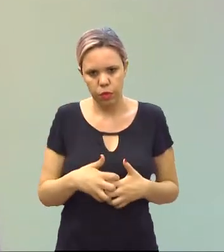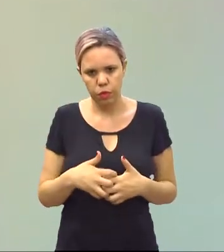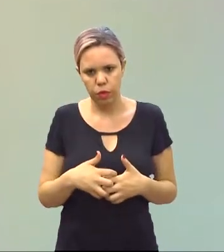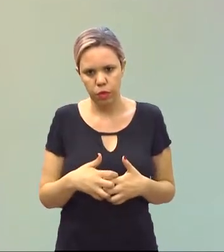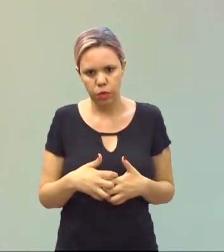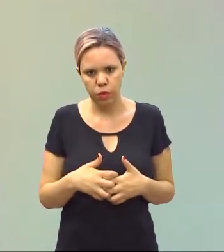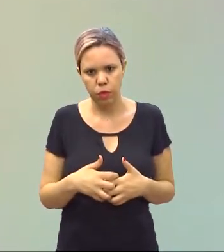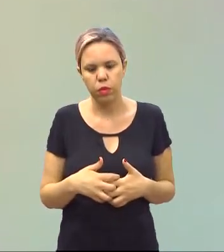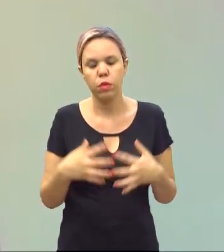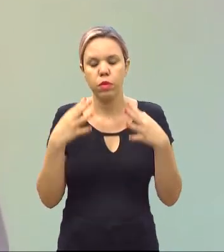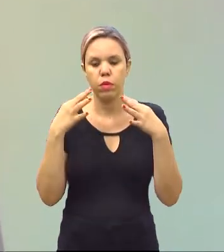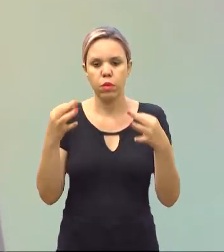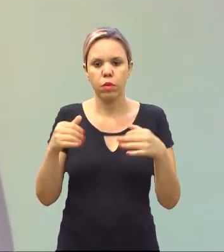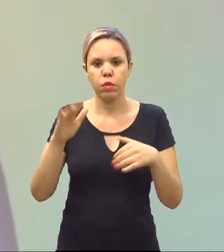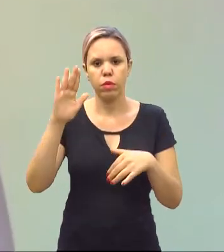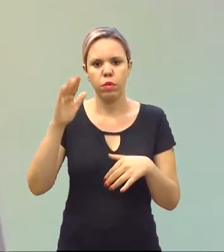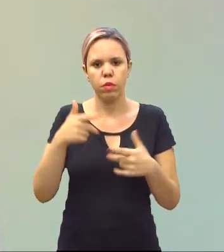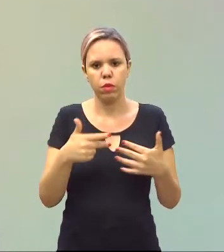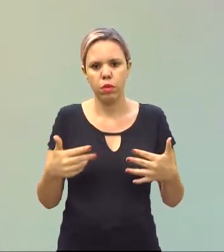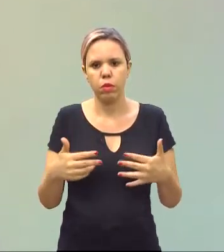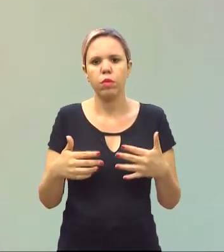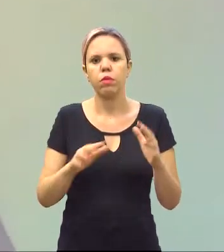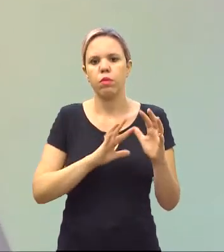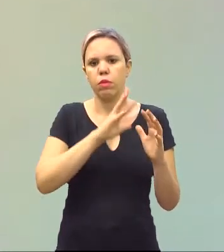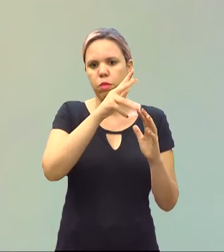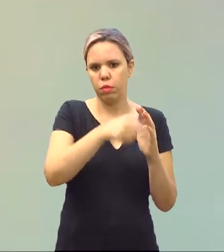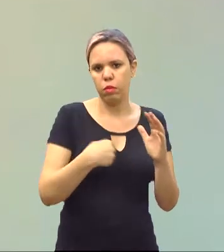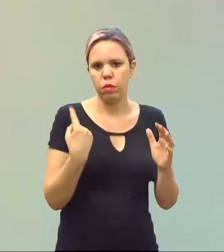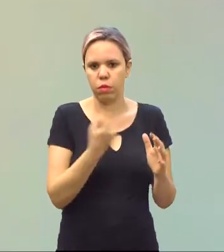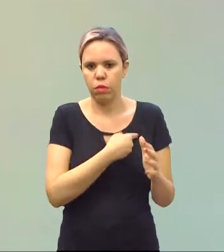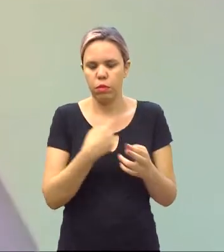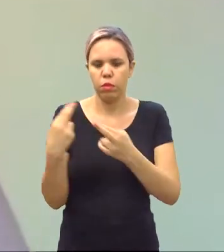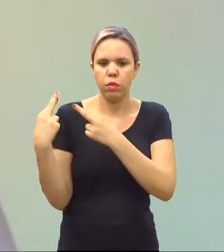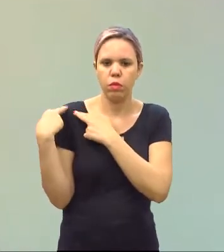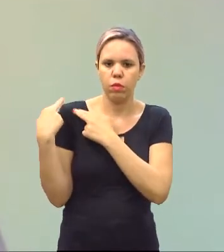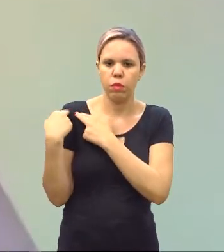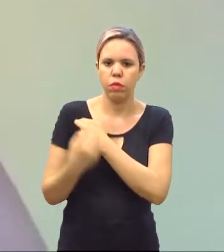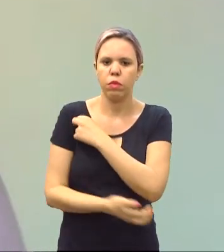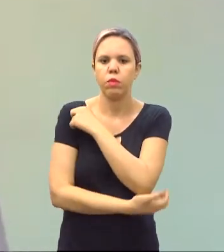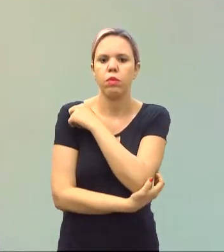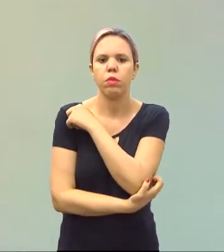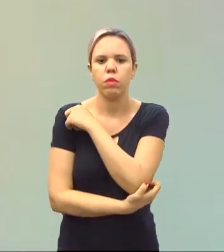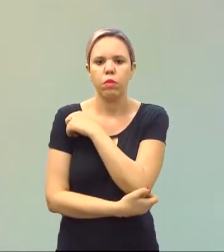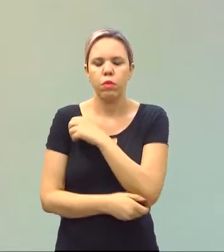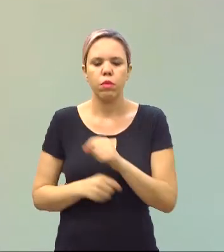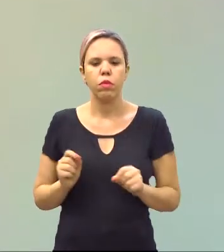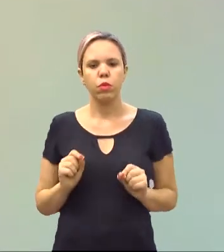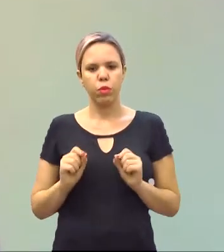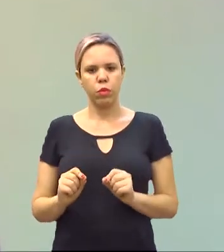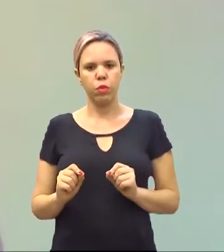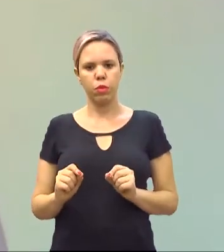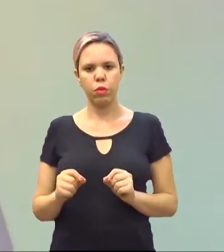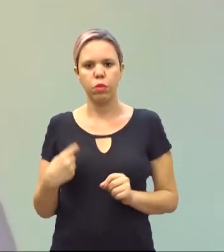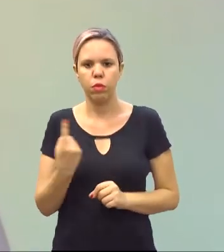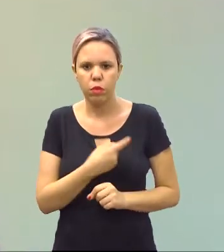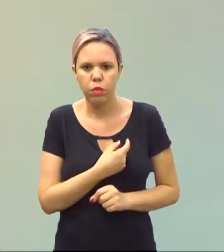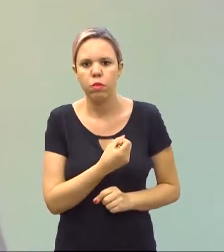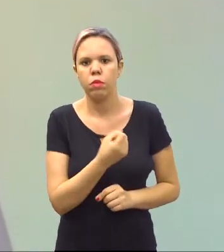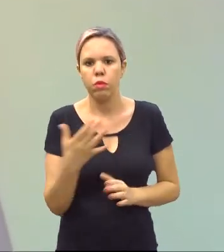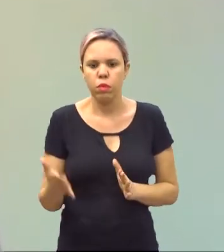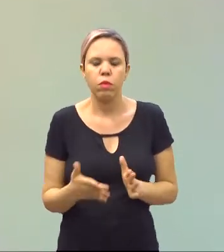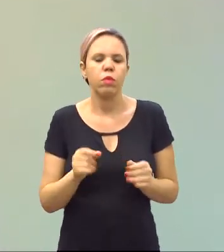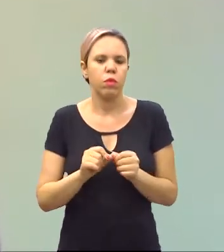refletirem e enxergarem mais as questões ambientais, a nossa responsabilidade sobre aquilo que a gente